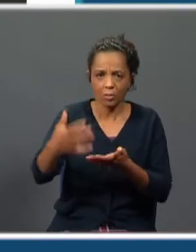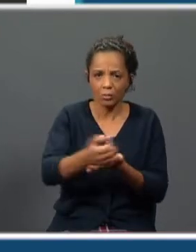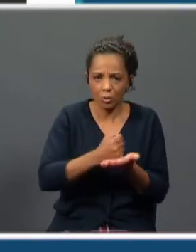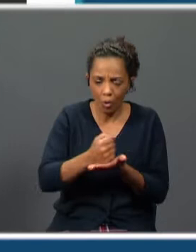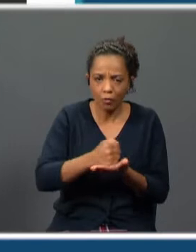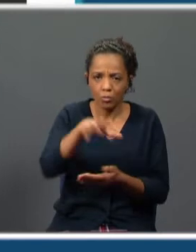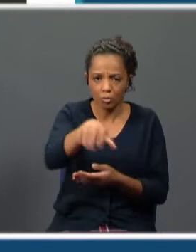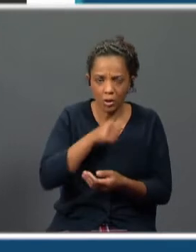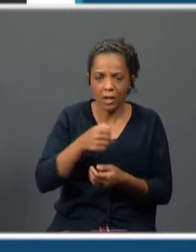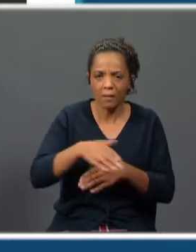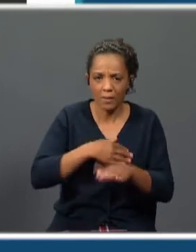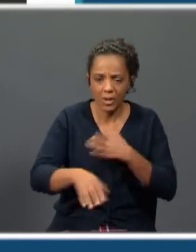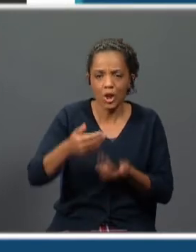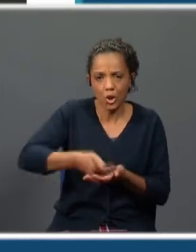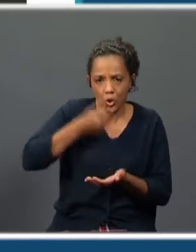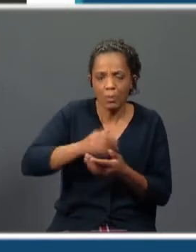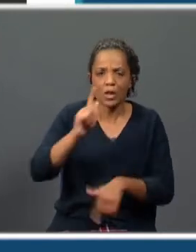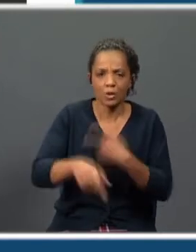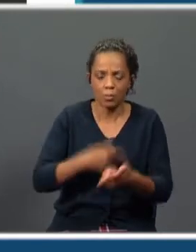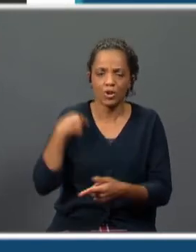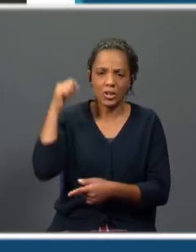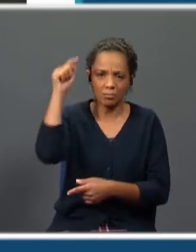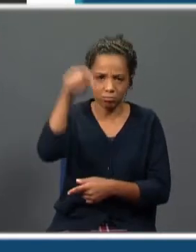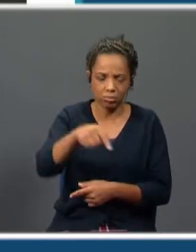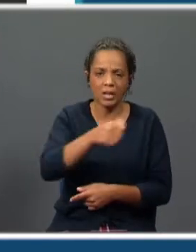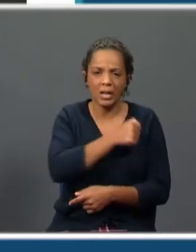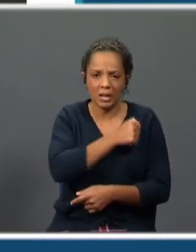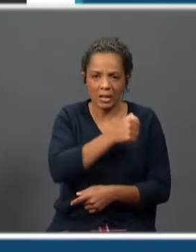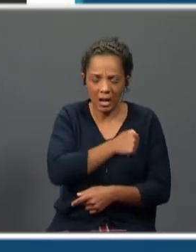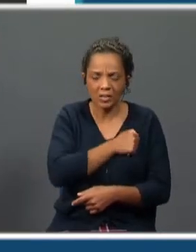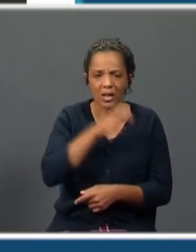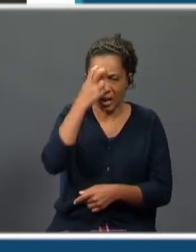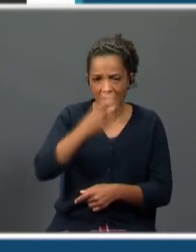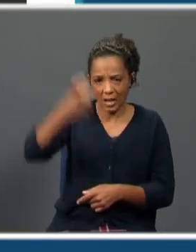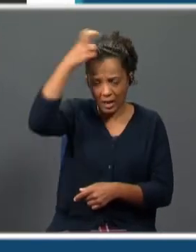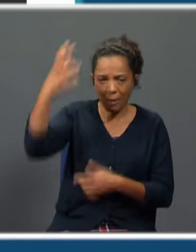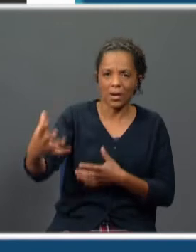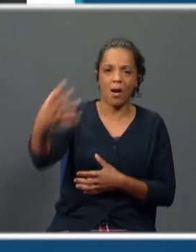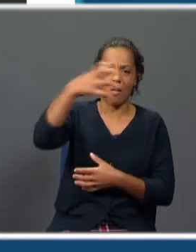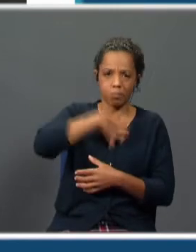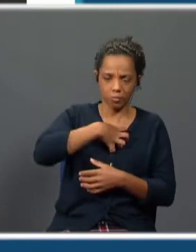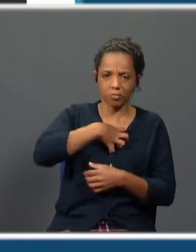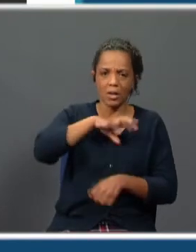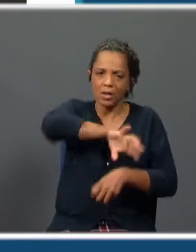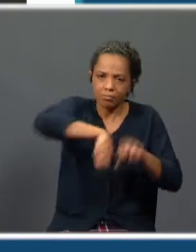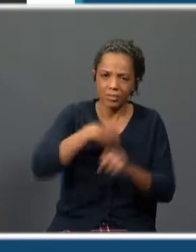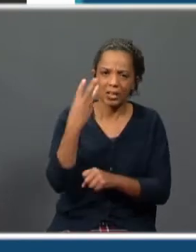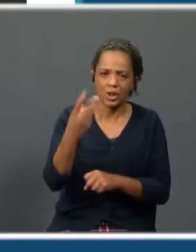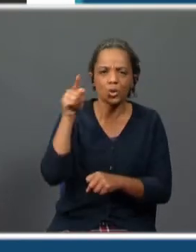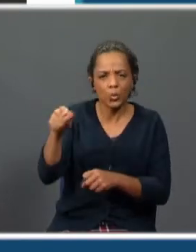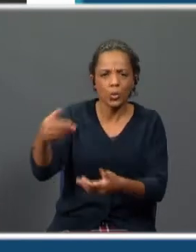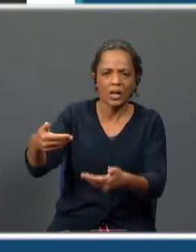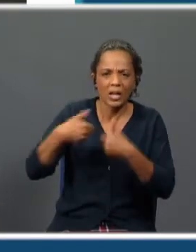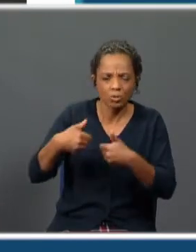e quando voltei para casa encontrei lá a cabra cabrias que me salta em cima e me faz em três. Por favor, ajuda-me. Ajuda-me tu que és